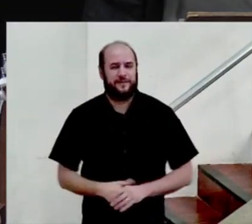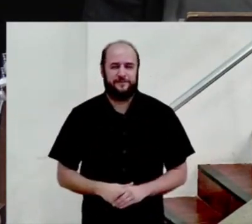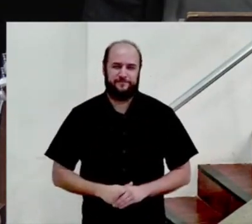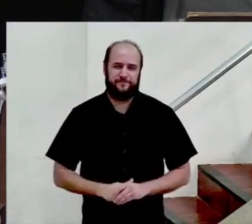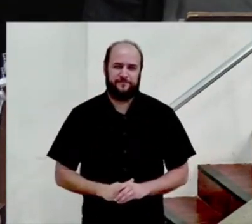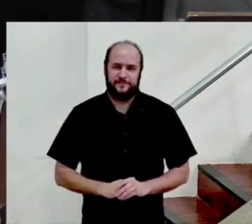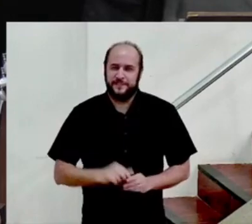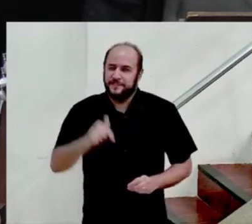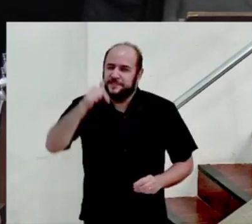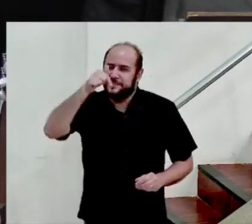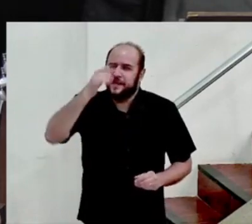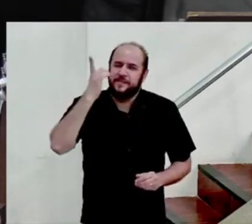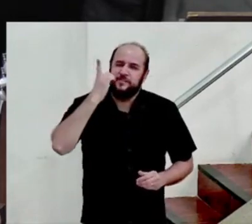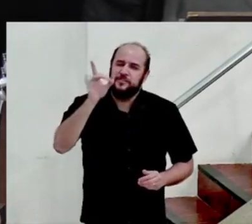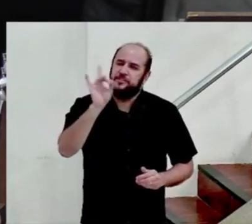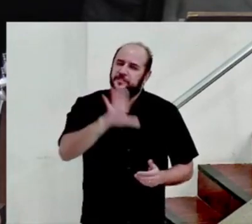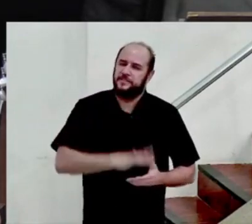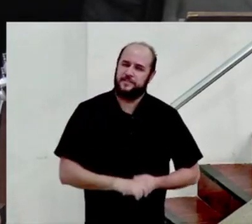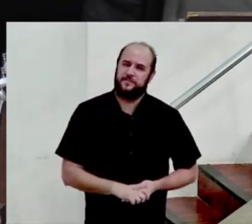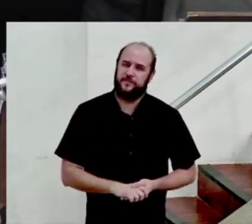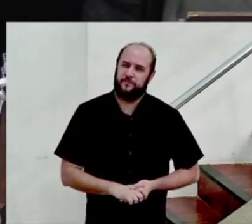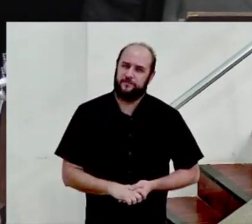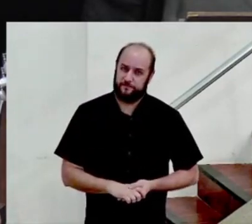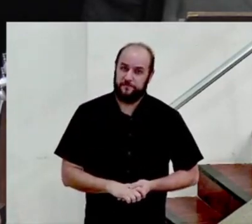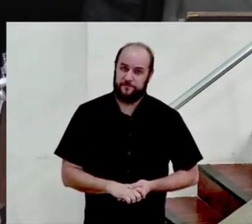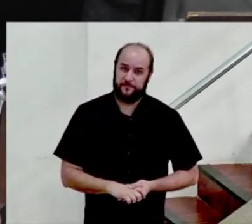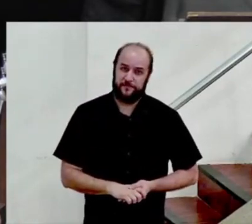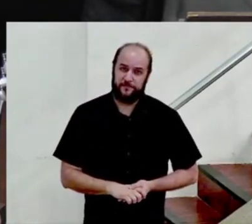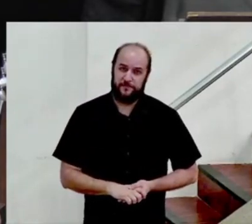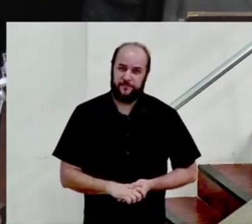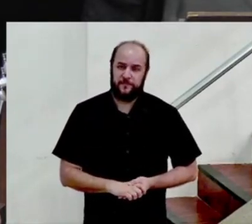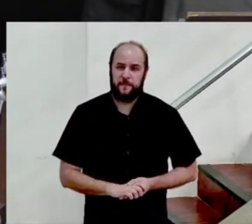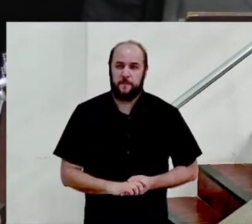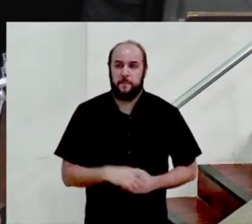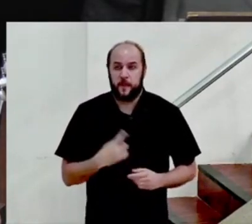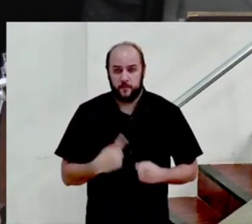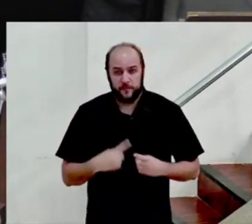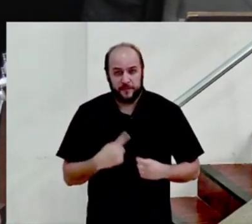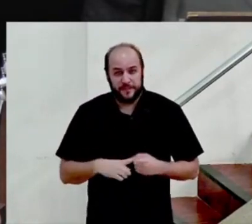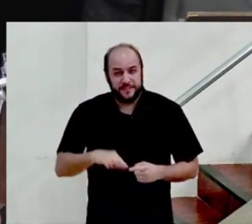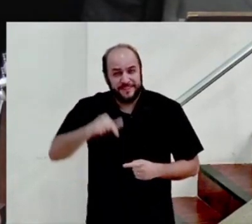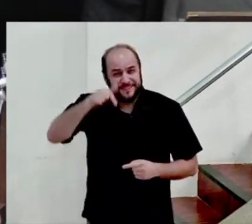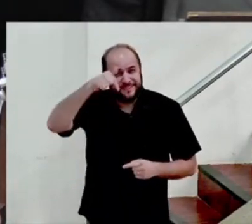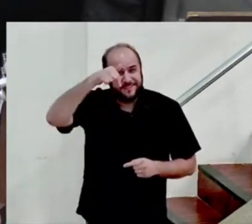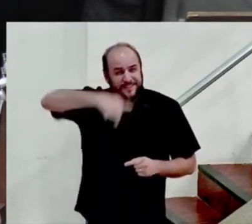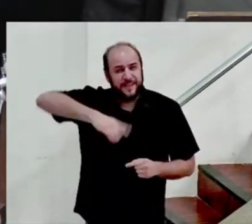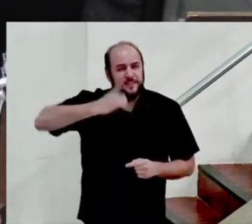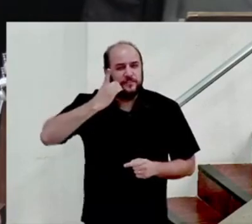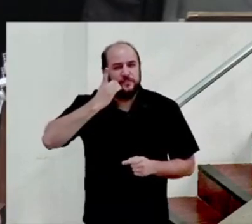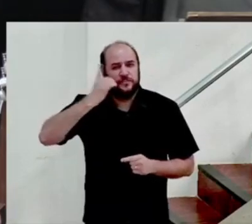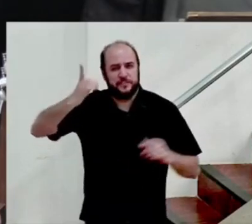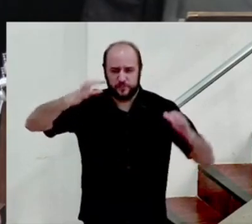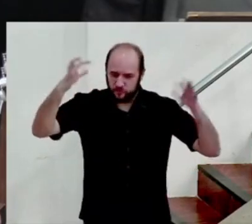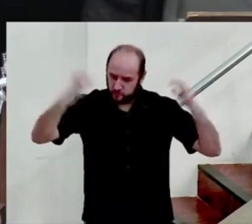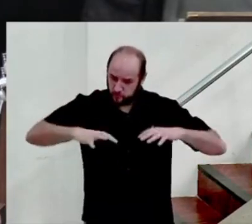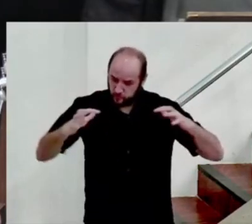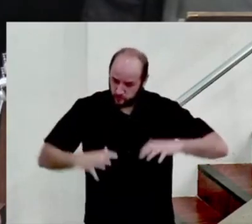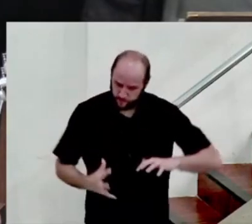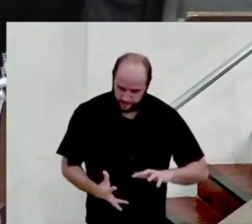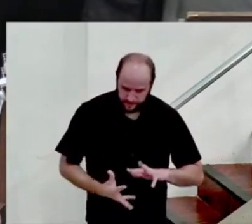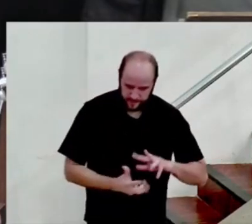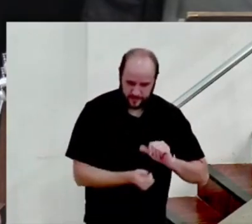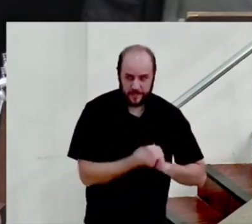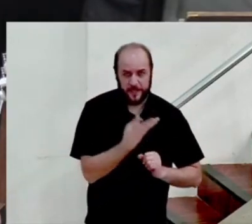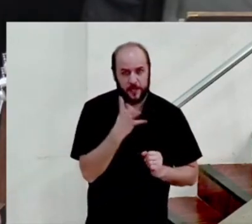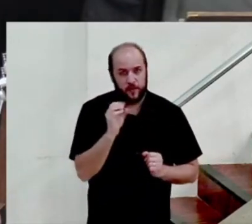do dilúvio sobre a terra. Versículo 4. Porque daqui a 7 dias farei chover sobre a terra durante